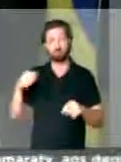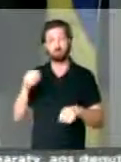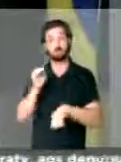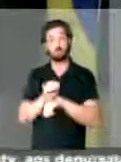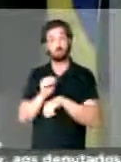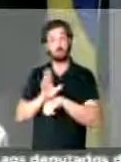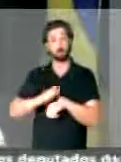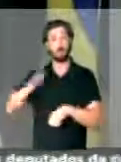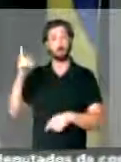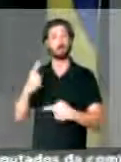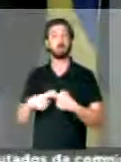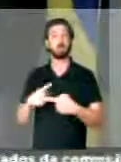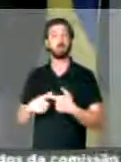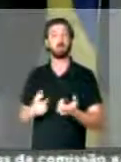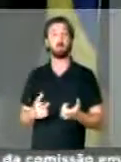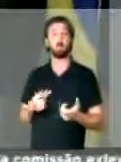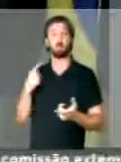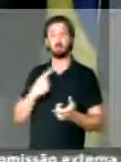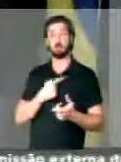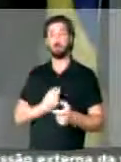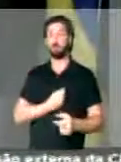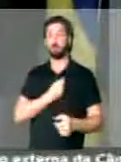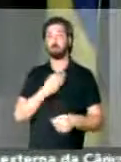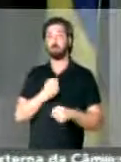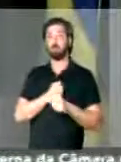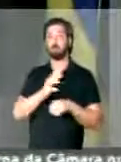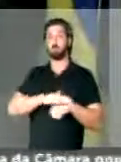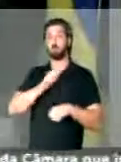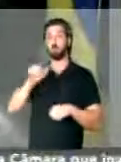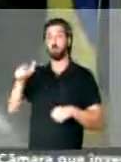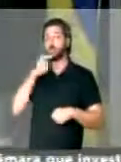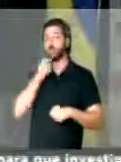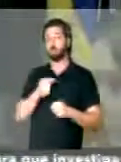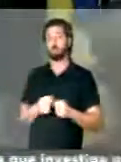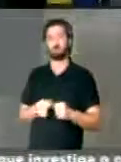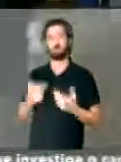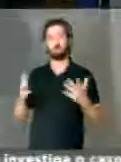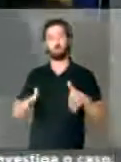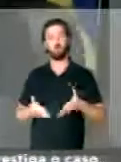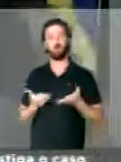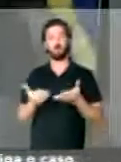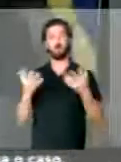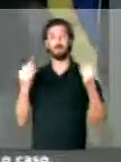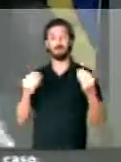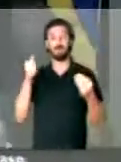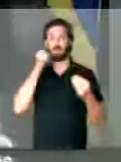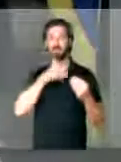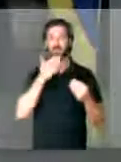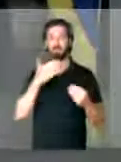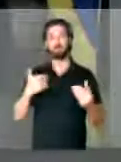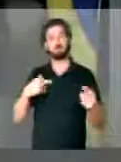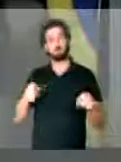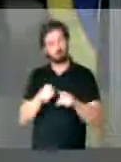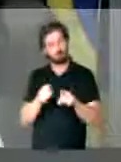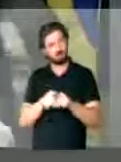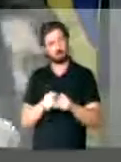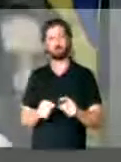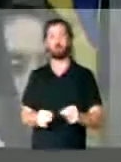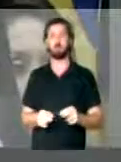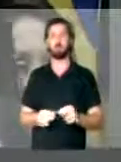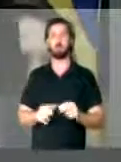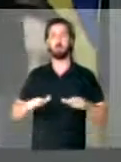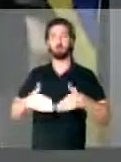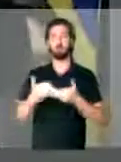cuidar mais, porque nós ainda vivemos mais que os homens. Então, nesse momento dessa grande homenagem às mulheres, quero também estabelecer